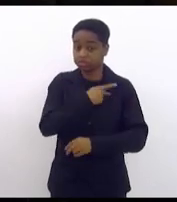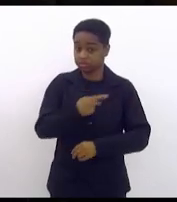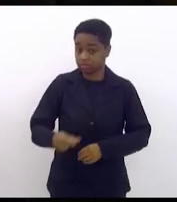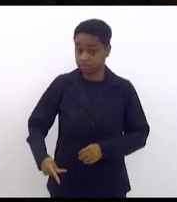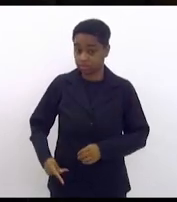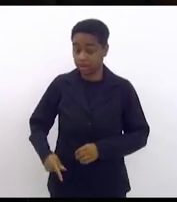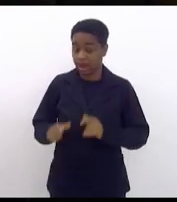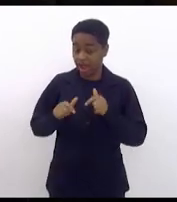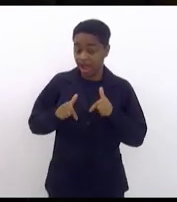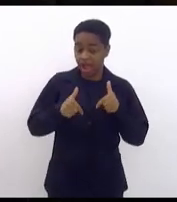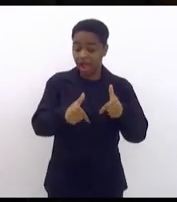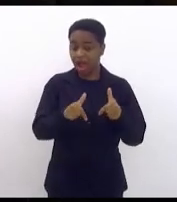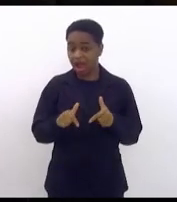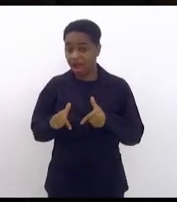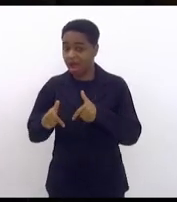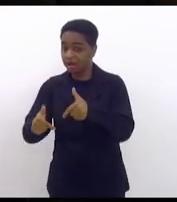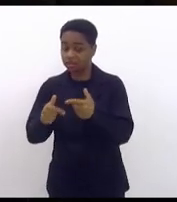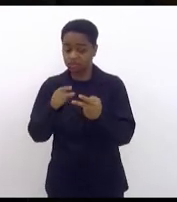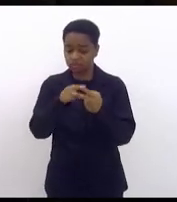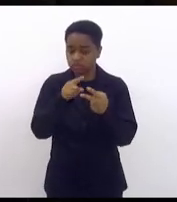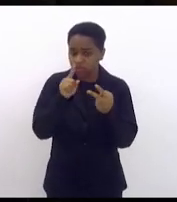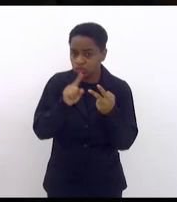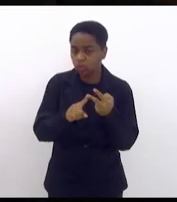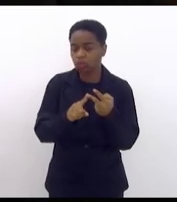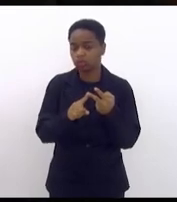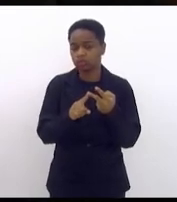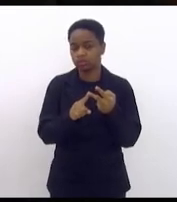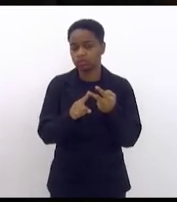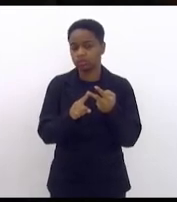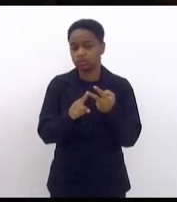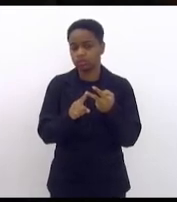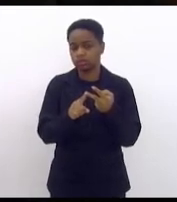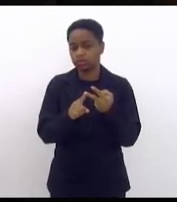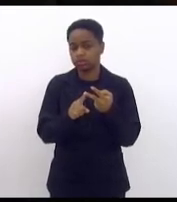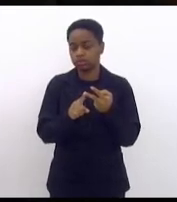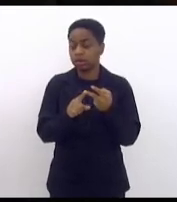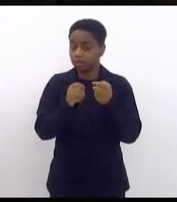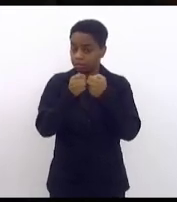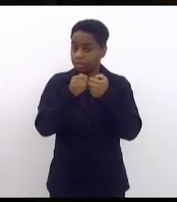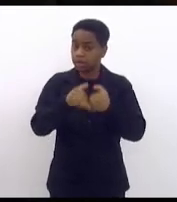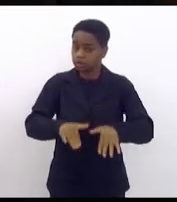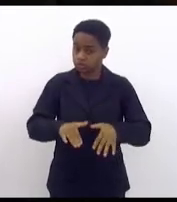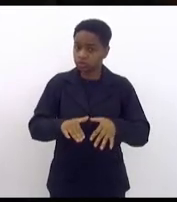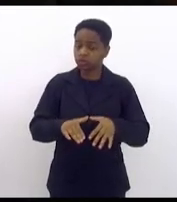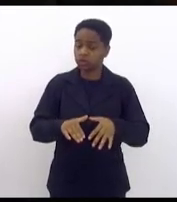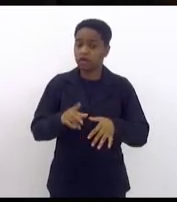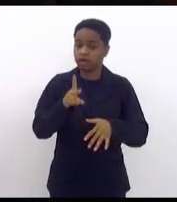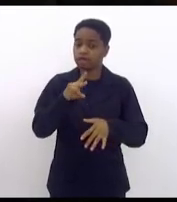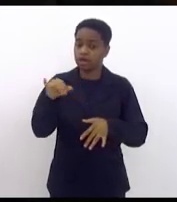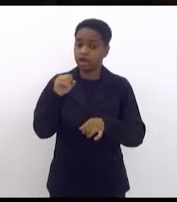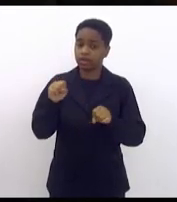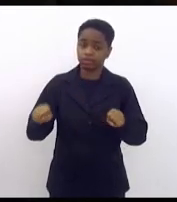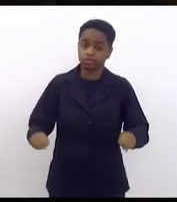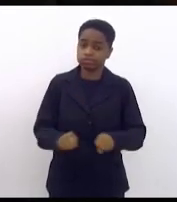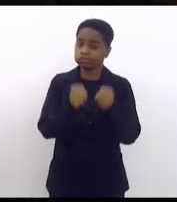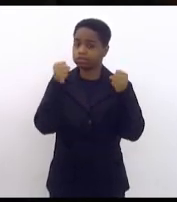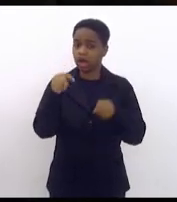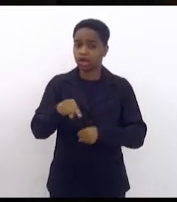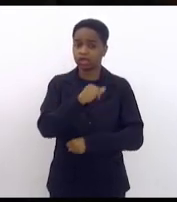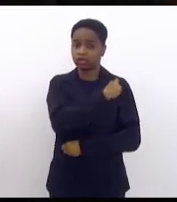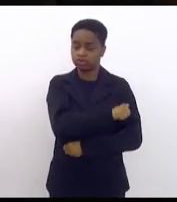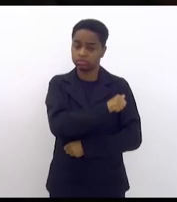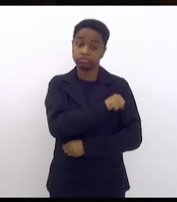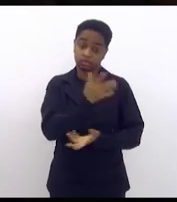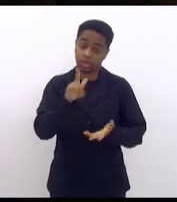duas medidas que, de imediato, estão ameaçando quebrar o Estado do Rio de Janeiro. Esse é um legado do